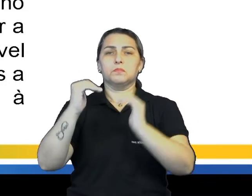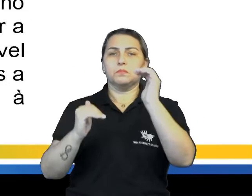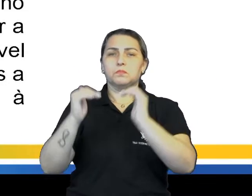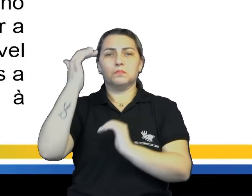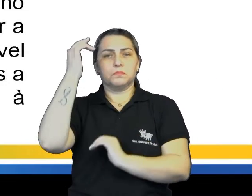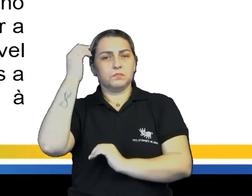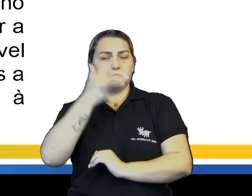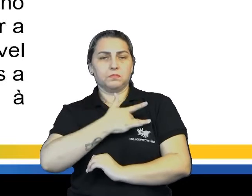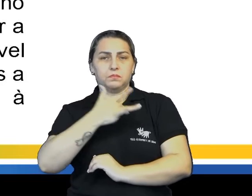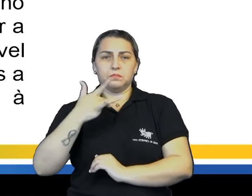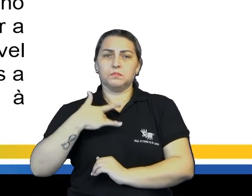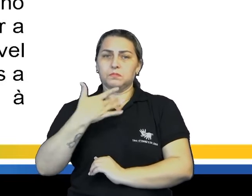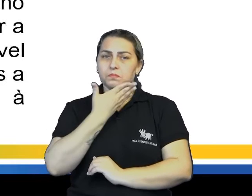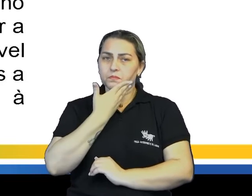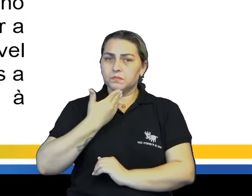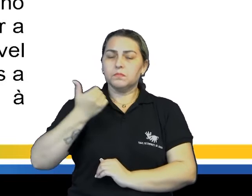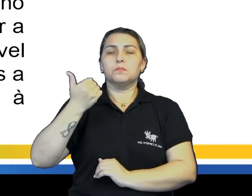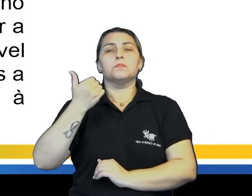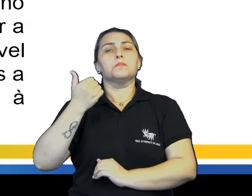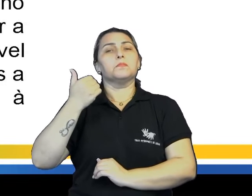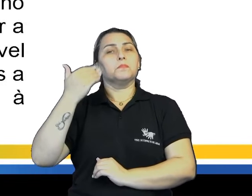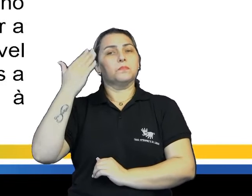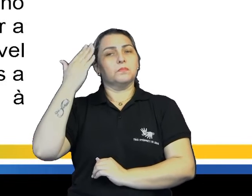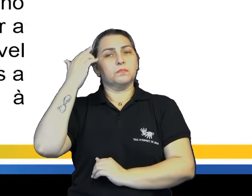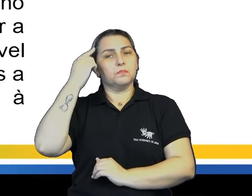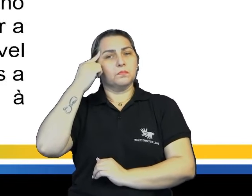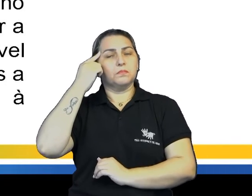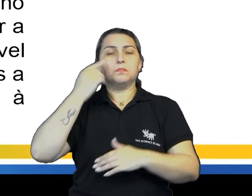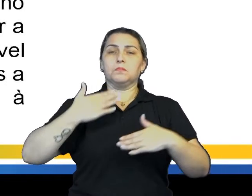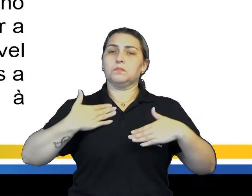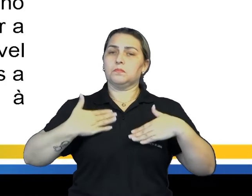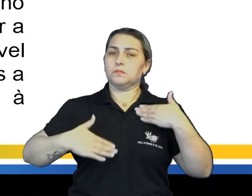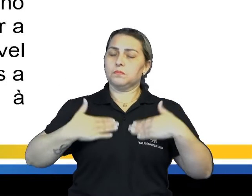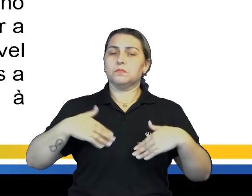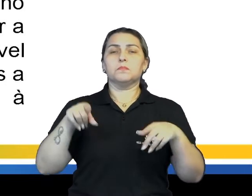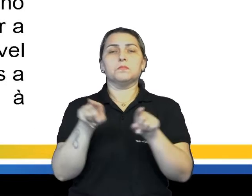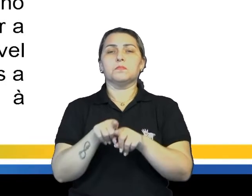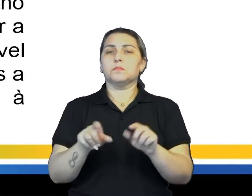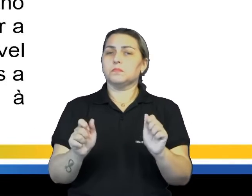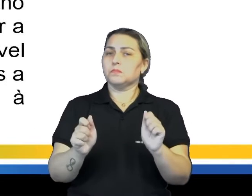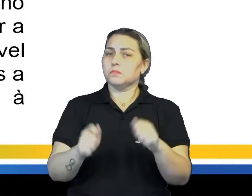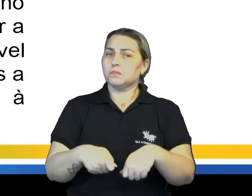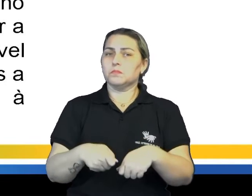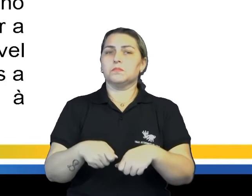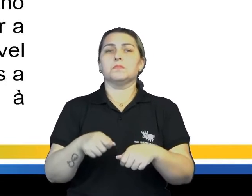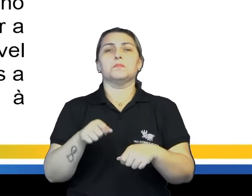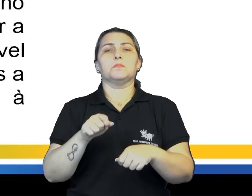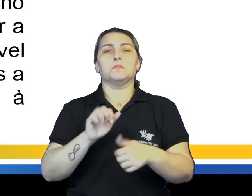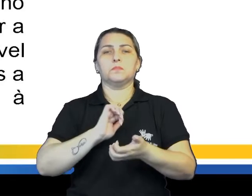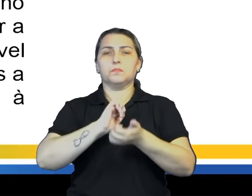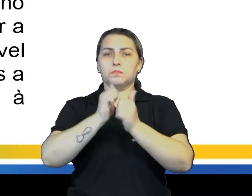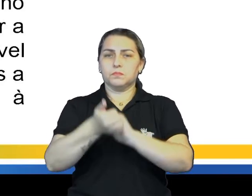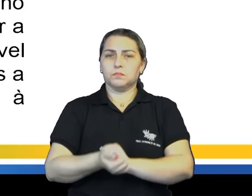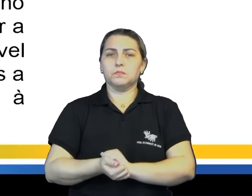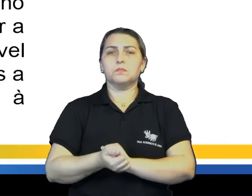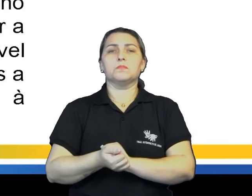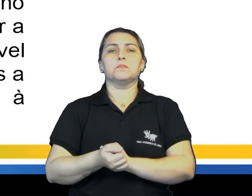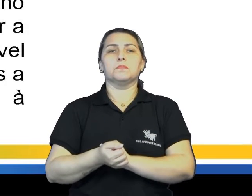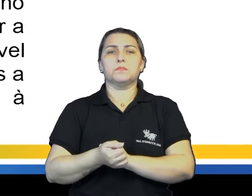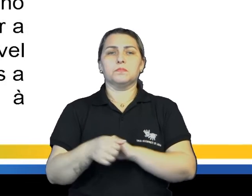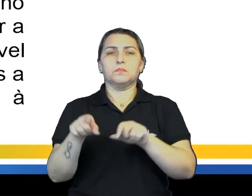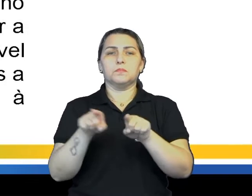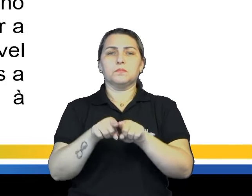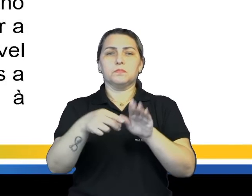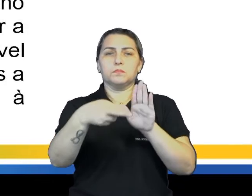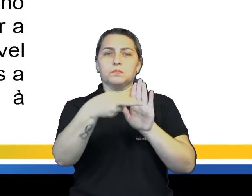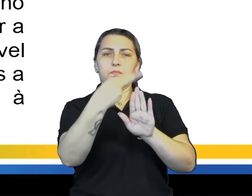equilibrar a saúde ou melhorar a aptidão física mental. Além disso, é possível afirmar que os esportes são atividades